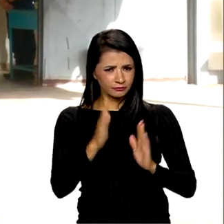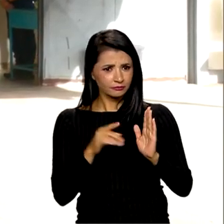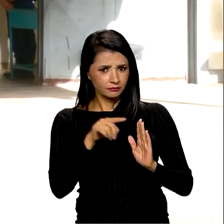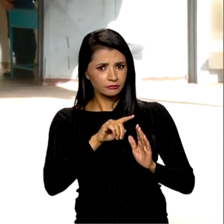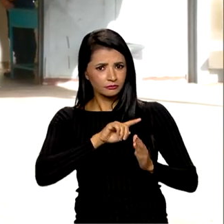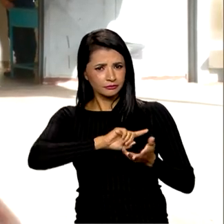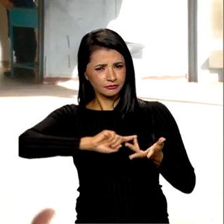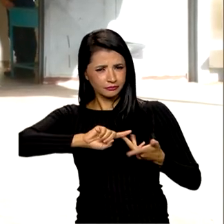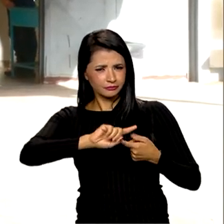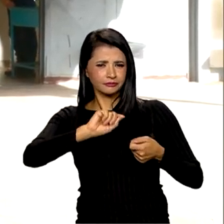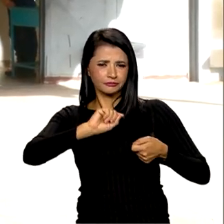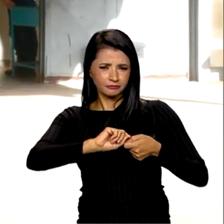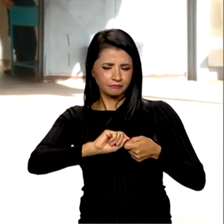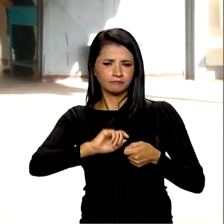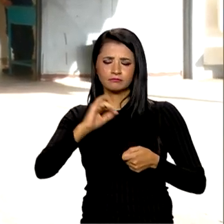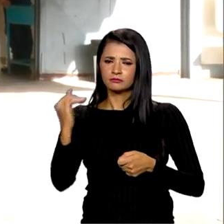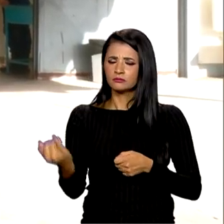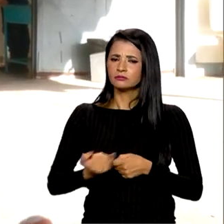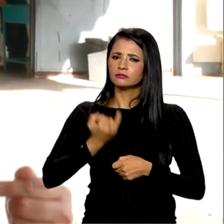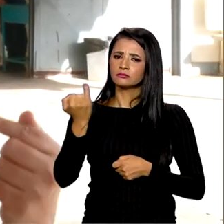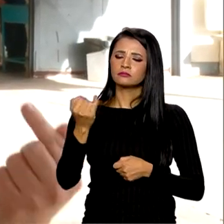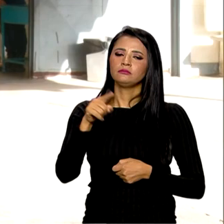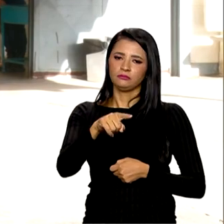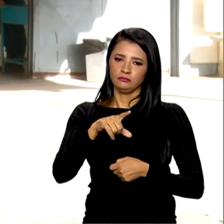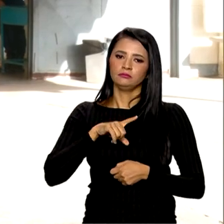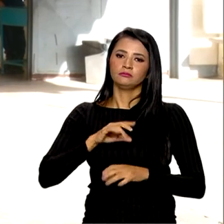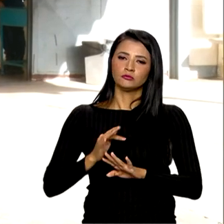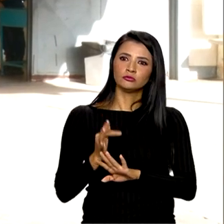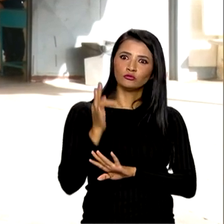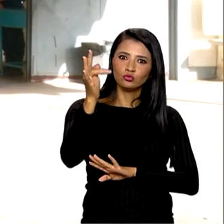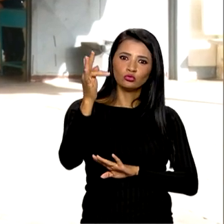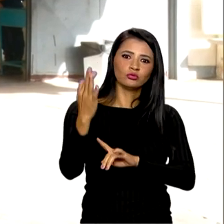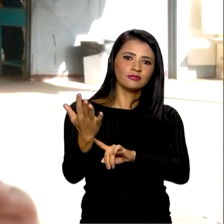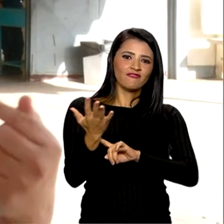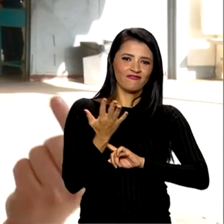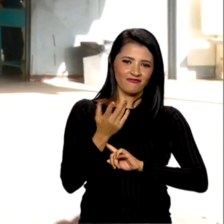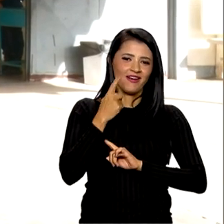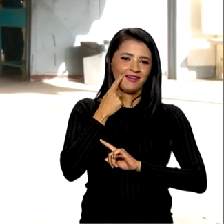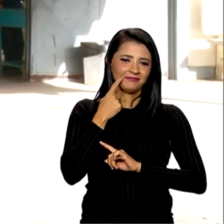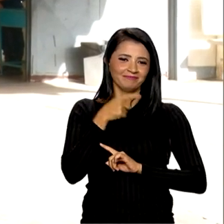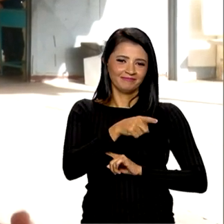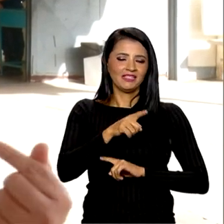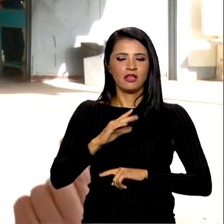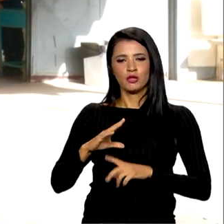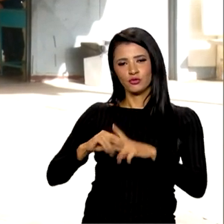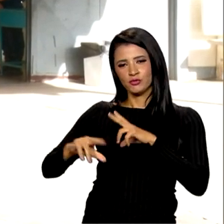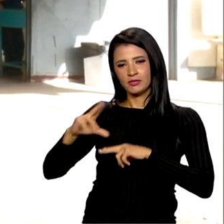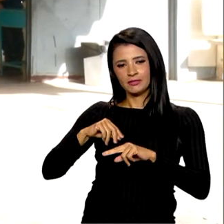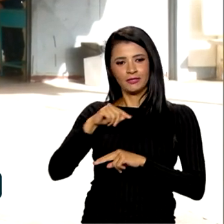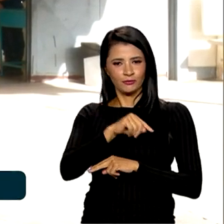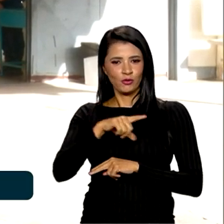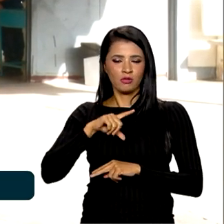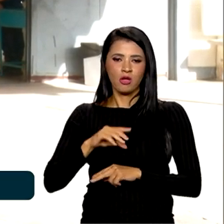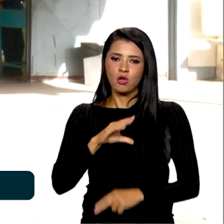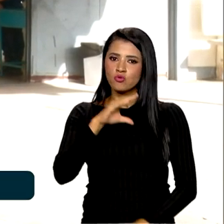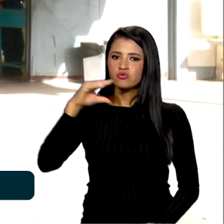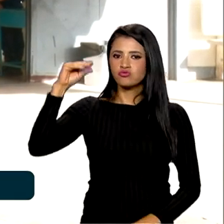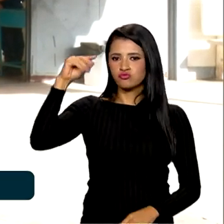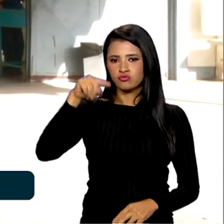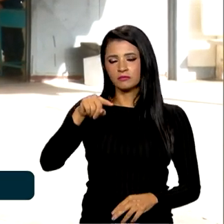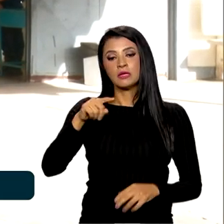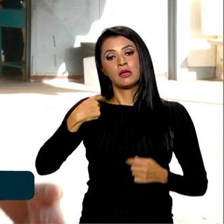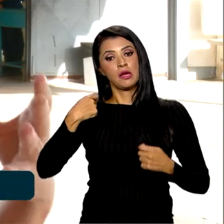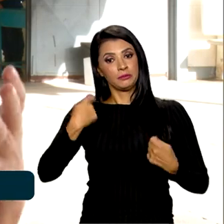né de grandioso de importante vai render lá na frente quando ela tiver adolescente quando ela tiver adulto Então